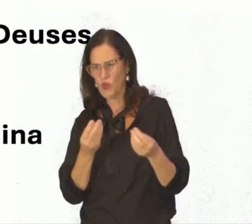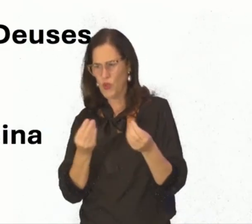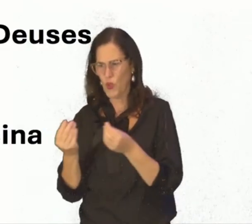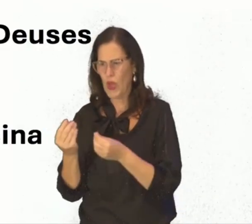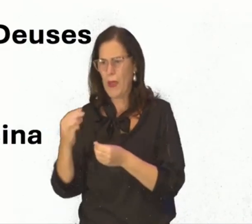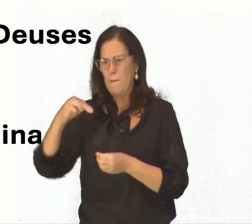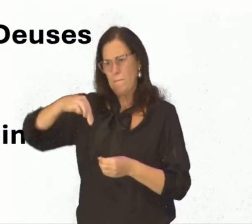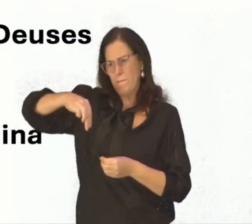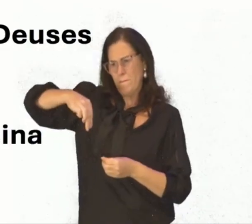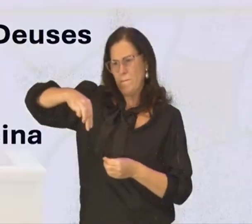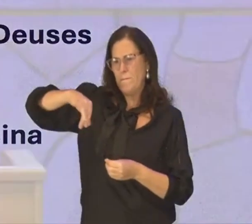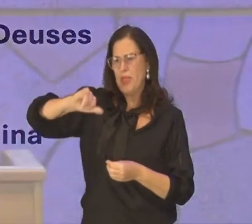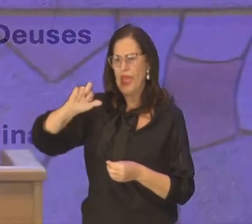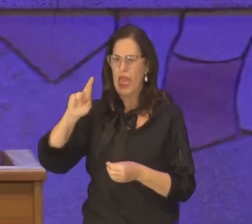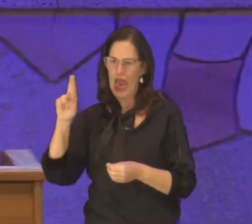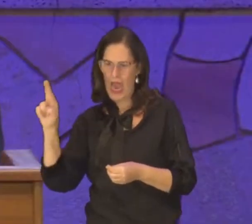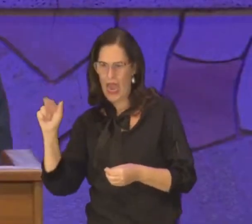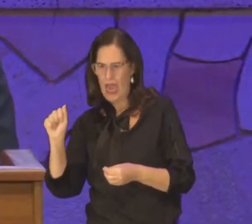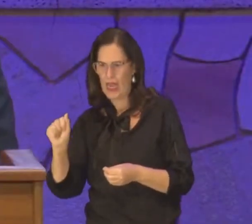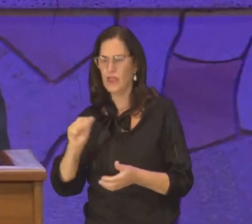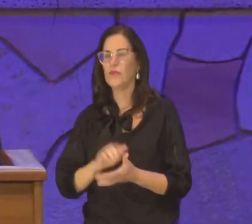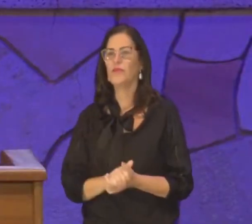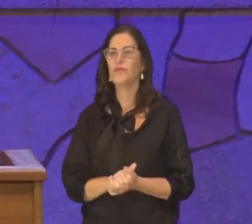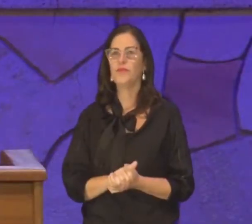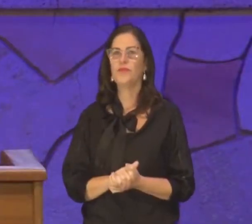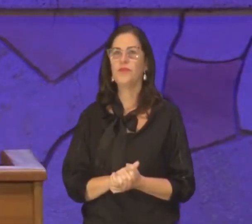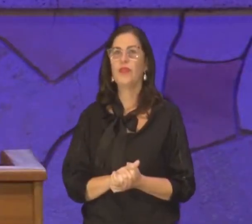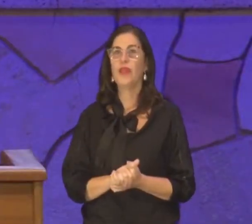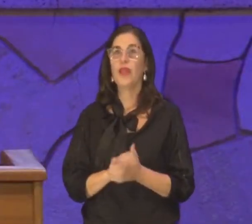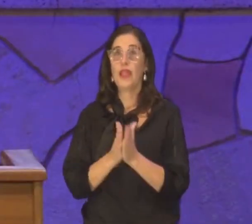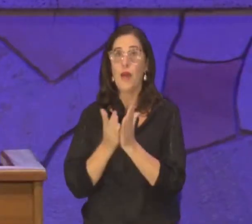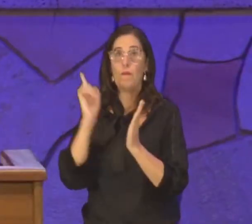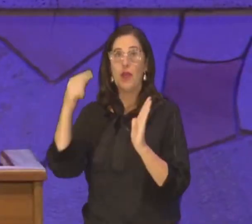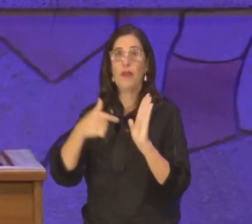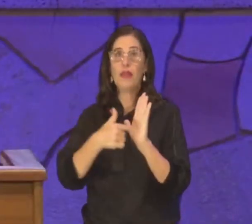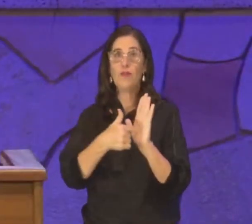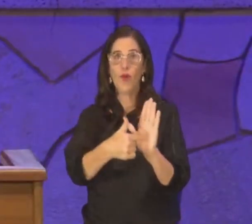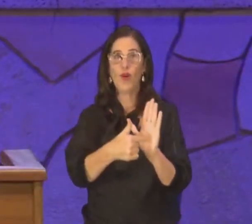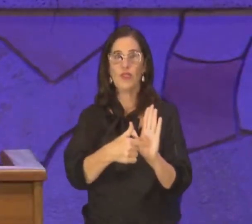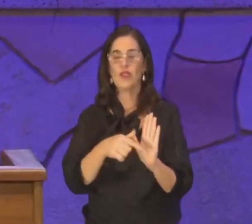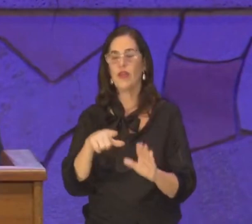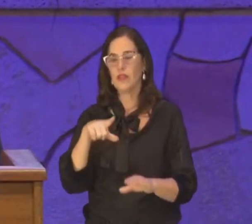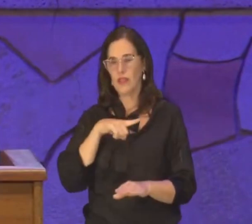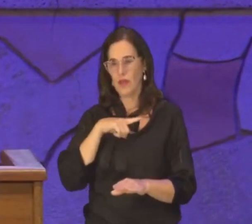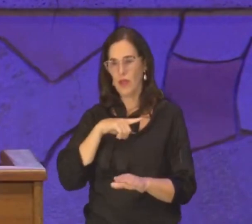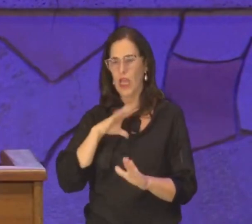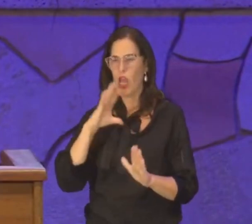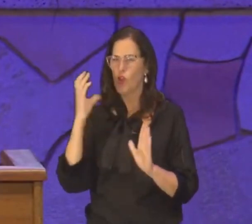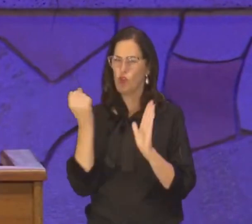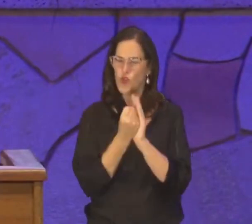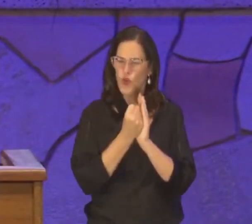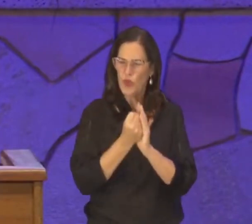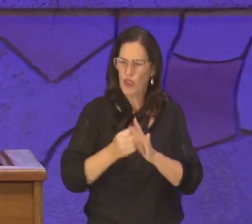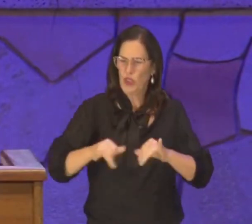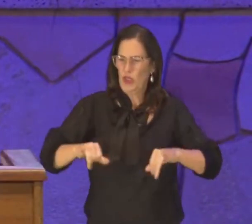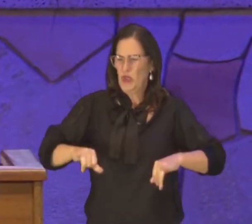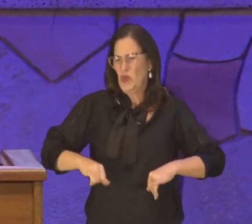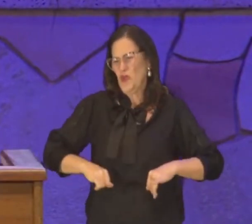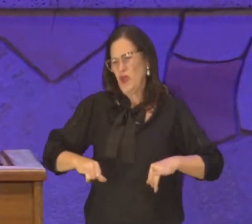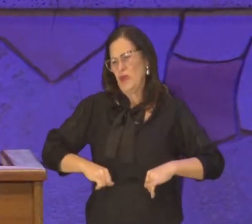estes elementos. Nós temos na palavra de Deus também, como símbolo de sofrimento, na